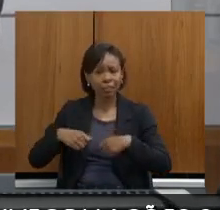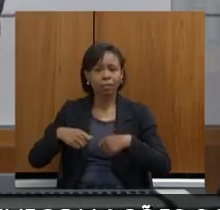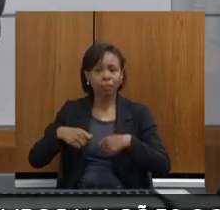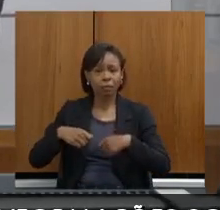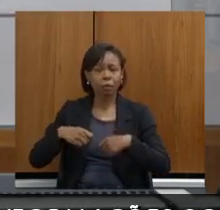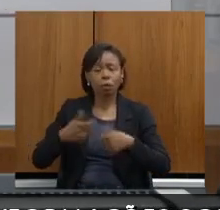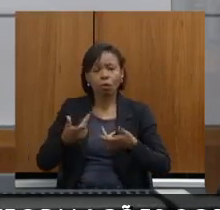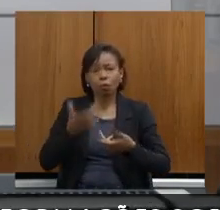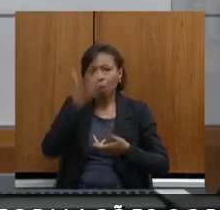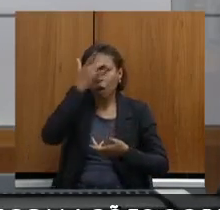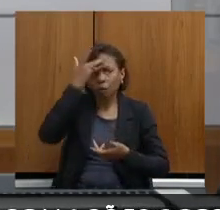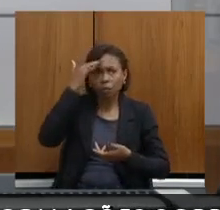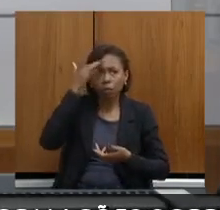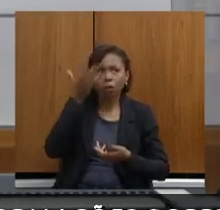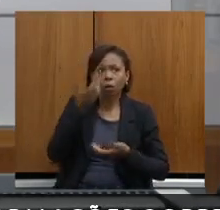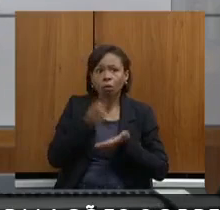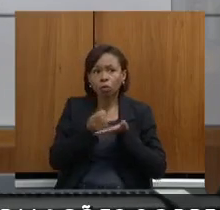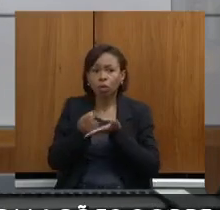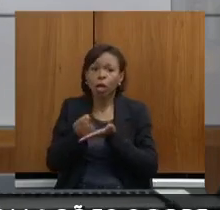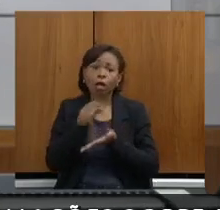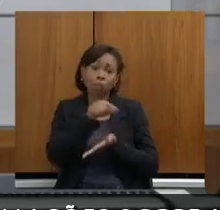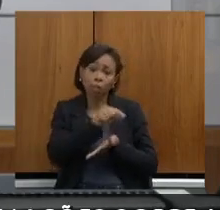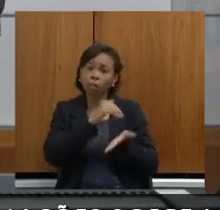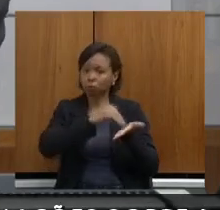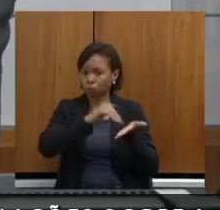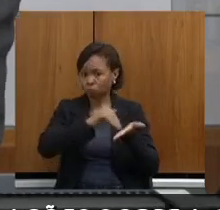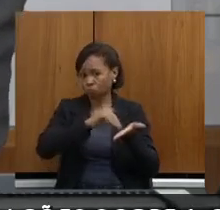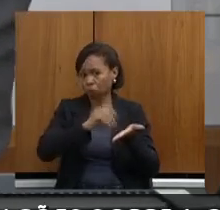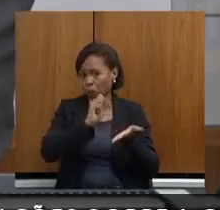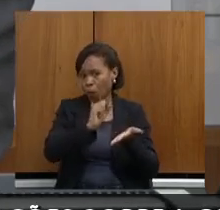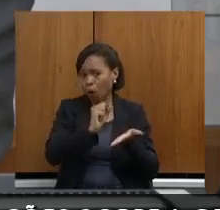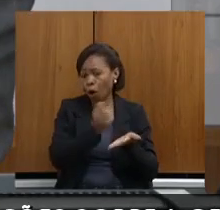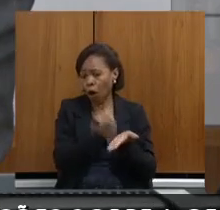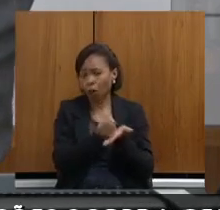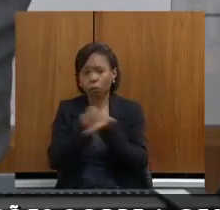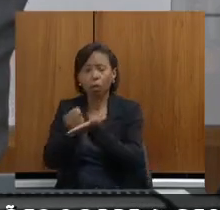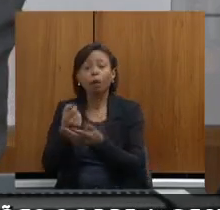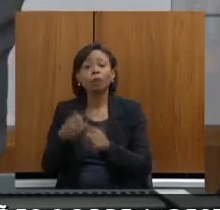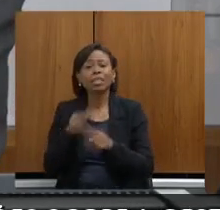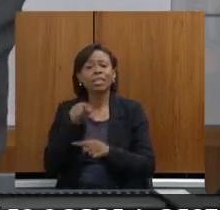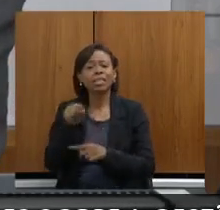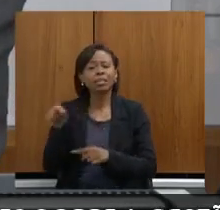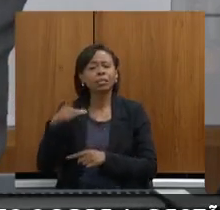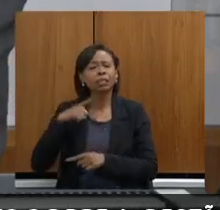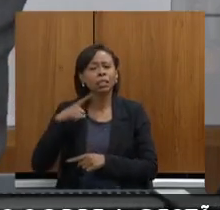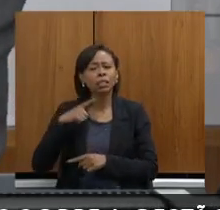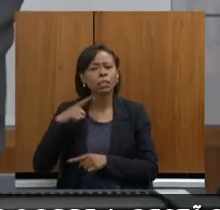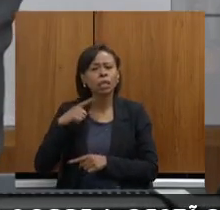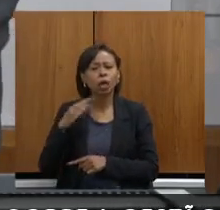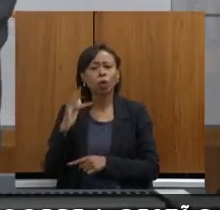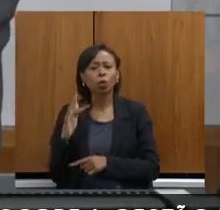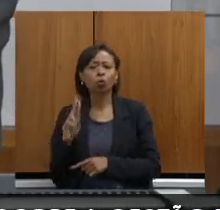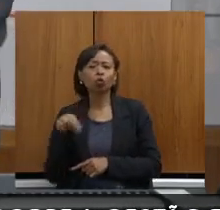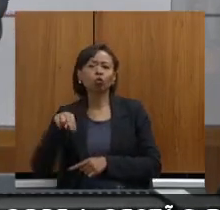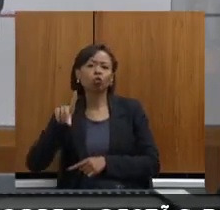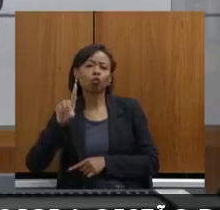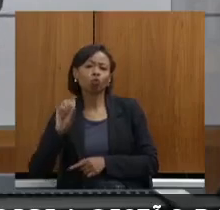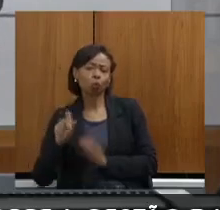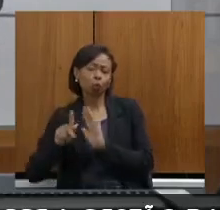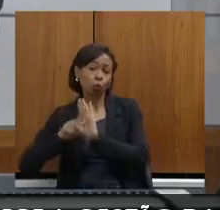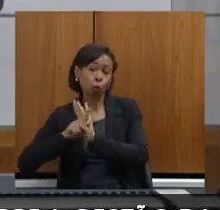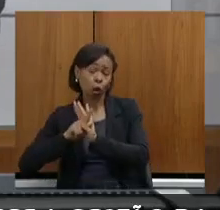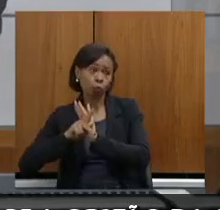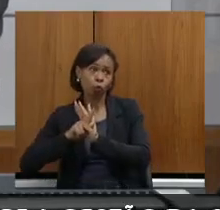ter alguém e talvez a secretaria de senhora poderia ter ver Nisso porque eles têm um fundo de foi criado